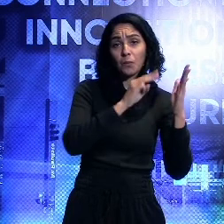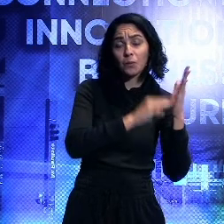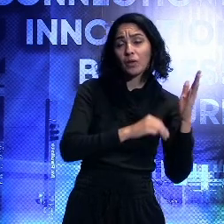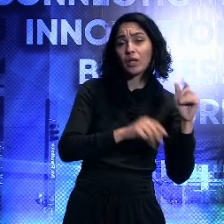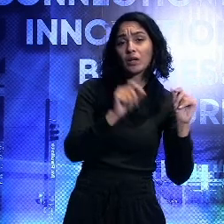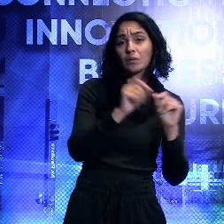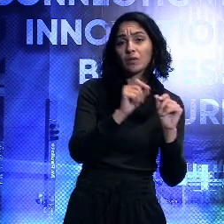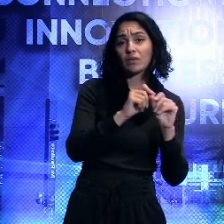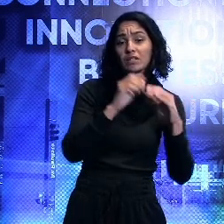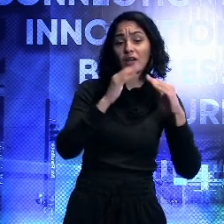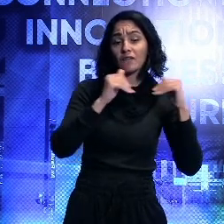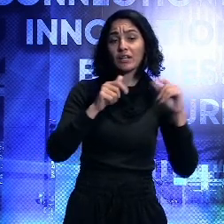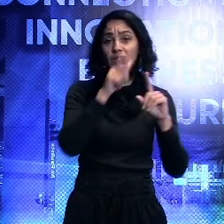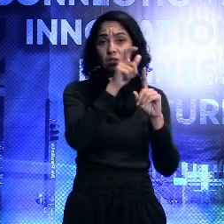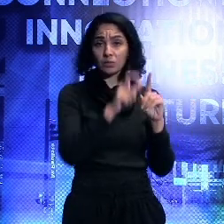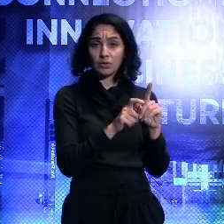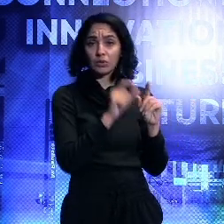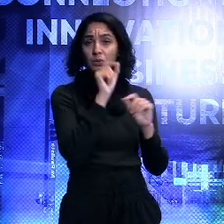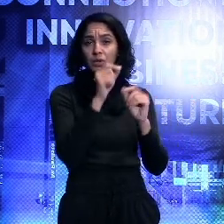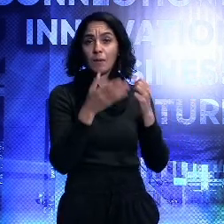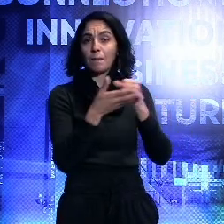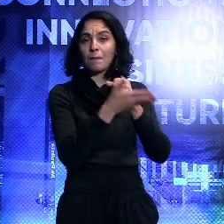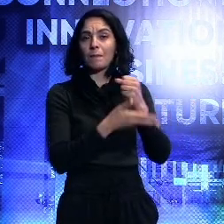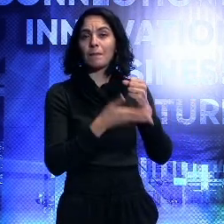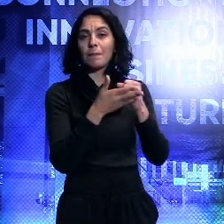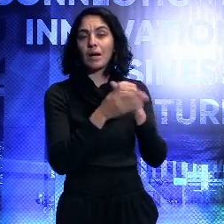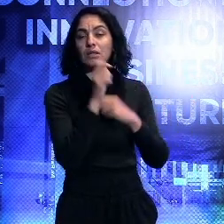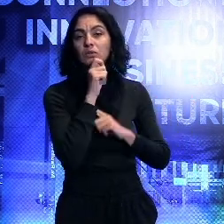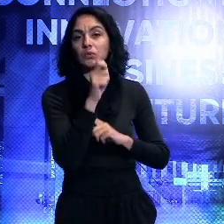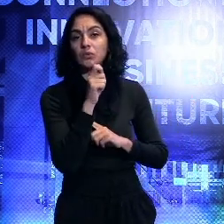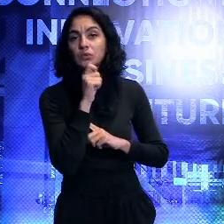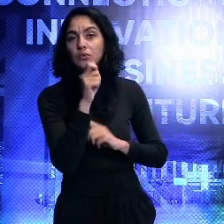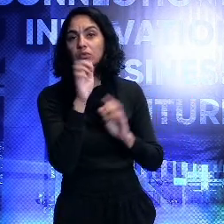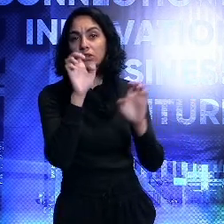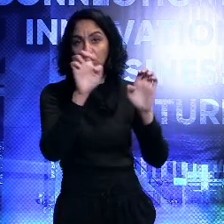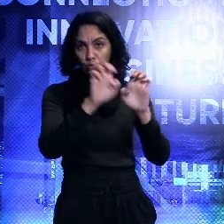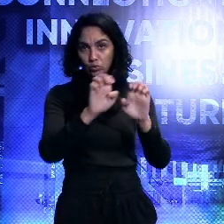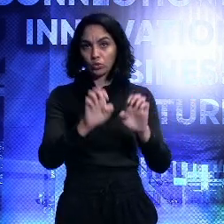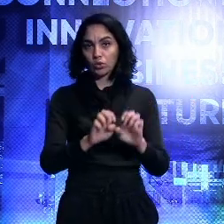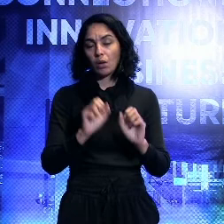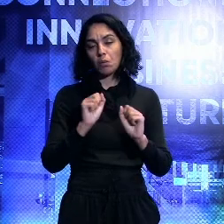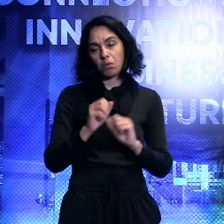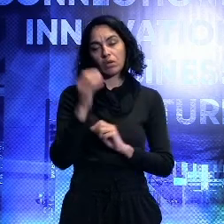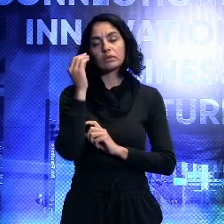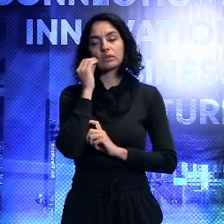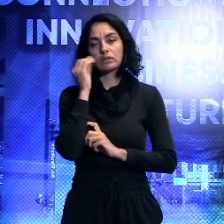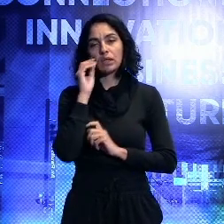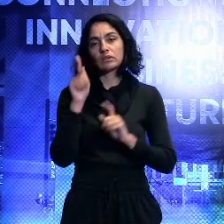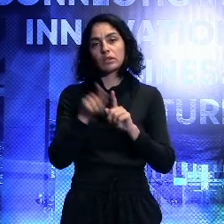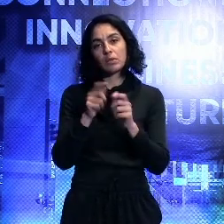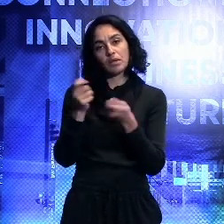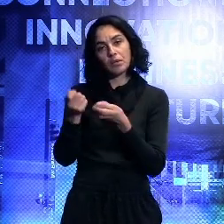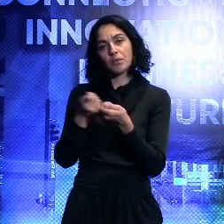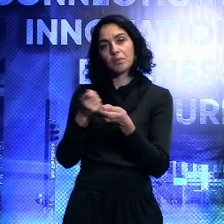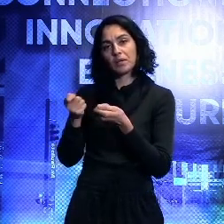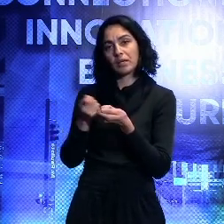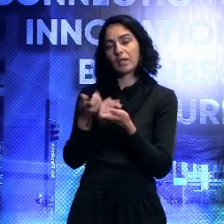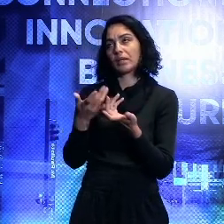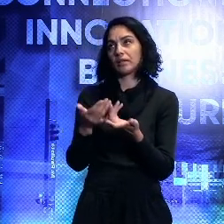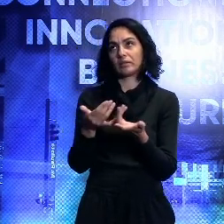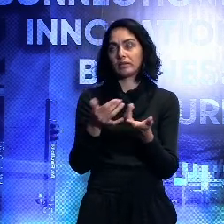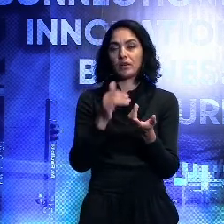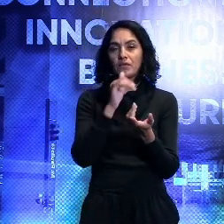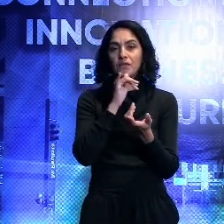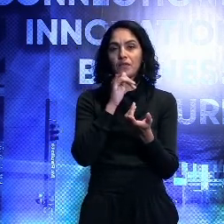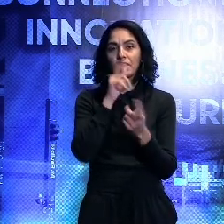a validação de personas, que é baseado em entrevistas estruturadas. Você também pode fazer testes em ambientes controlados, tipo, refazer a persona com os